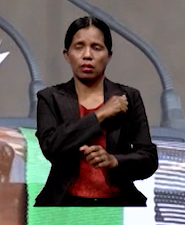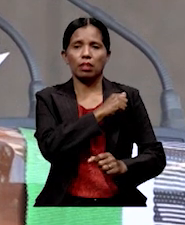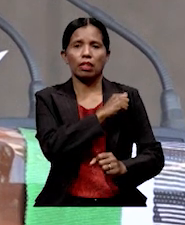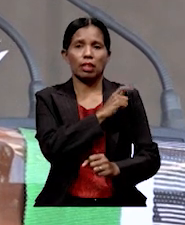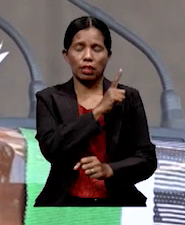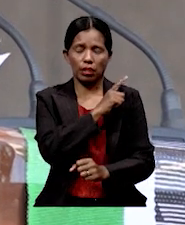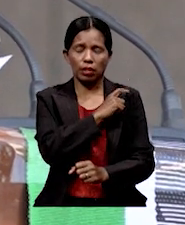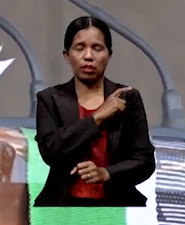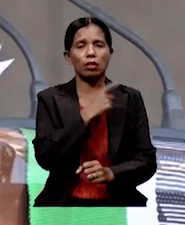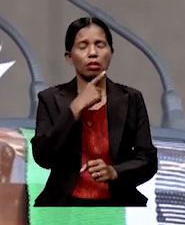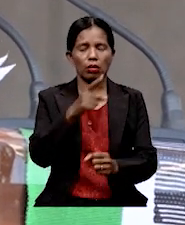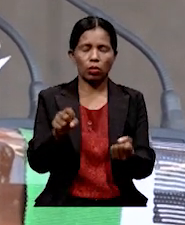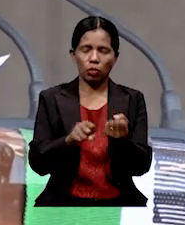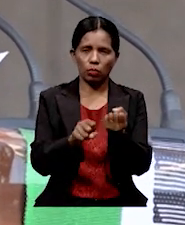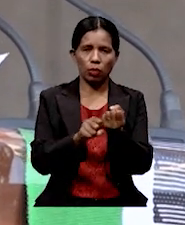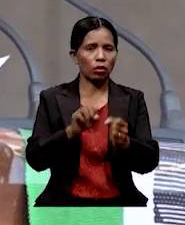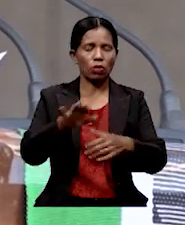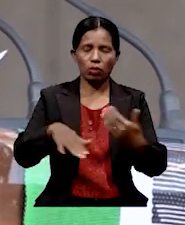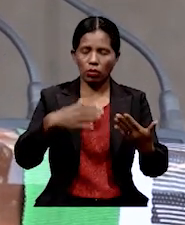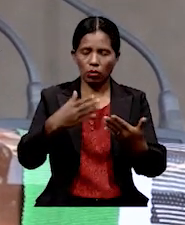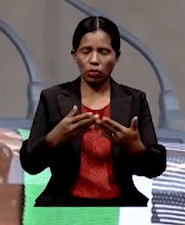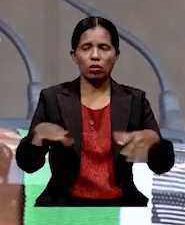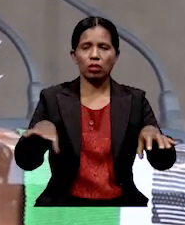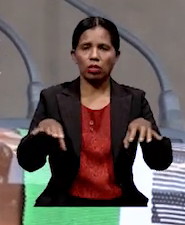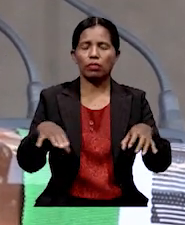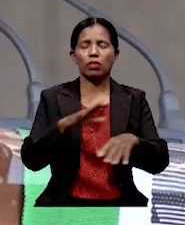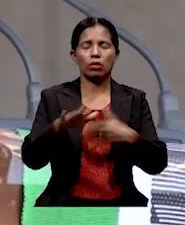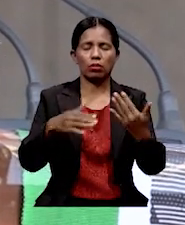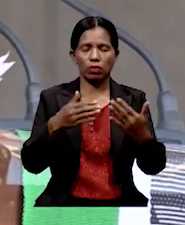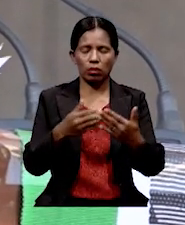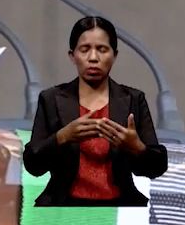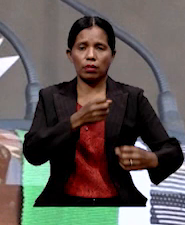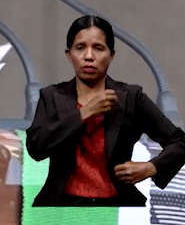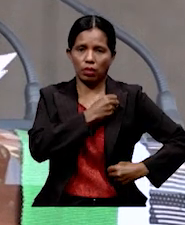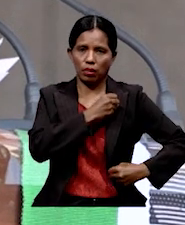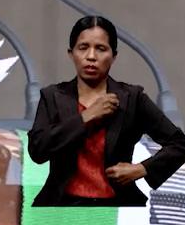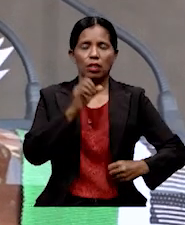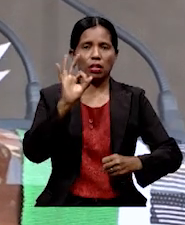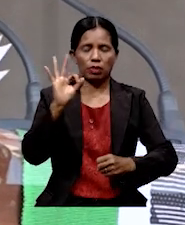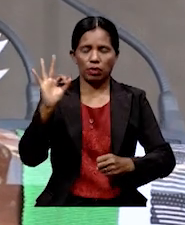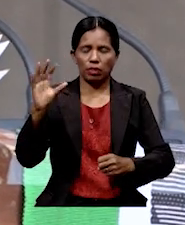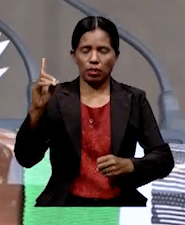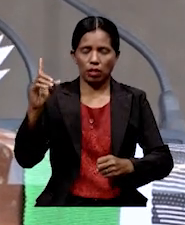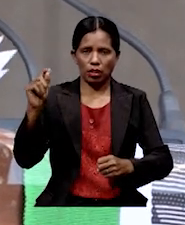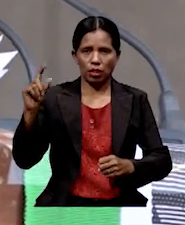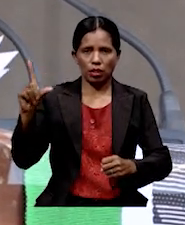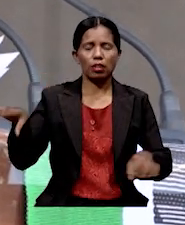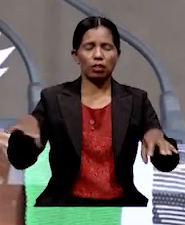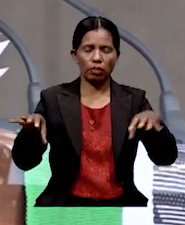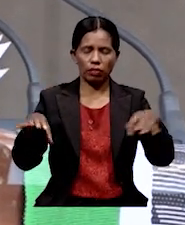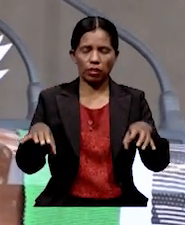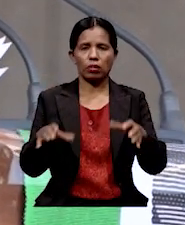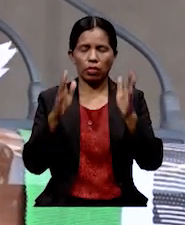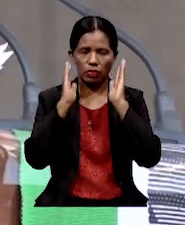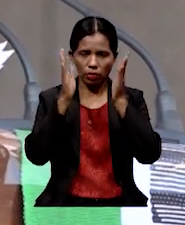e colaboração de todos, e particularmente dos que devem servir as falentil FDTL, em cooperação mais direta com o